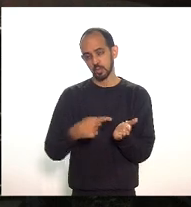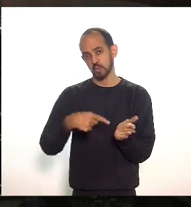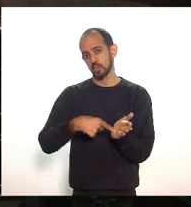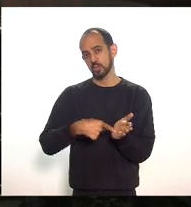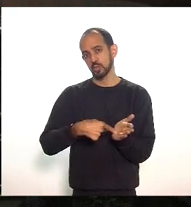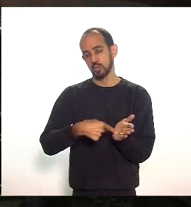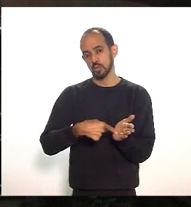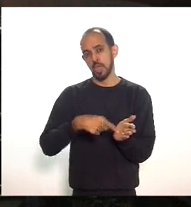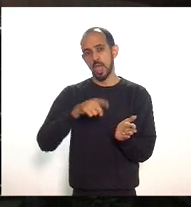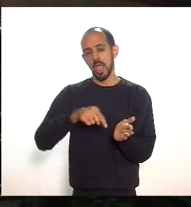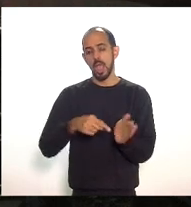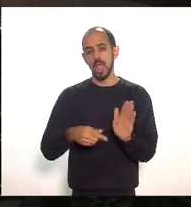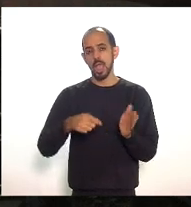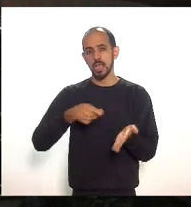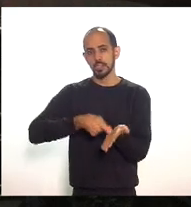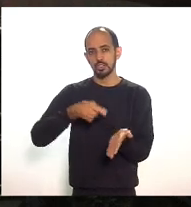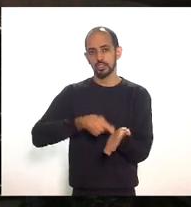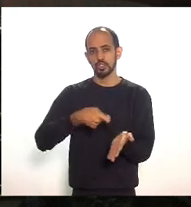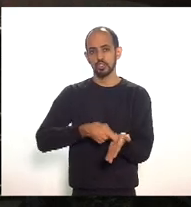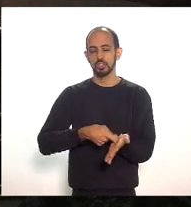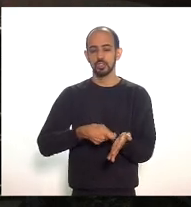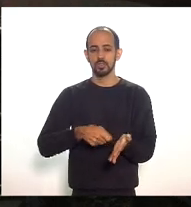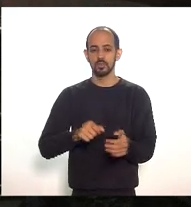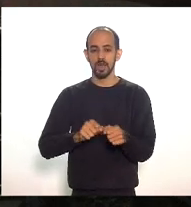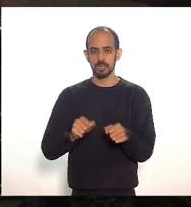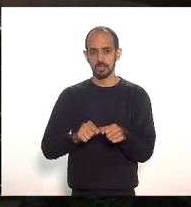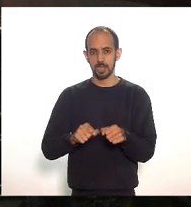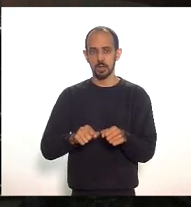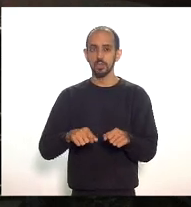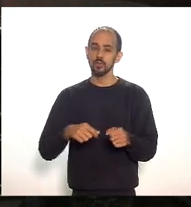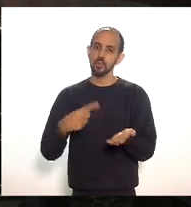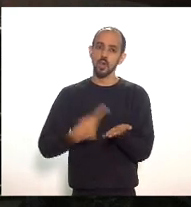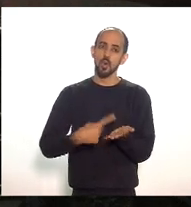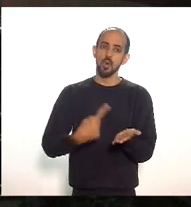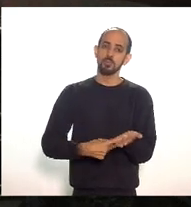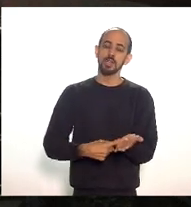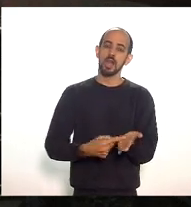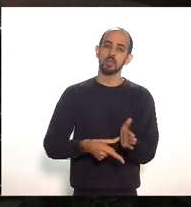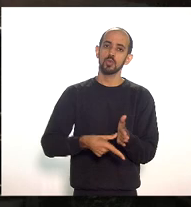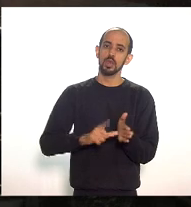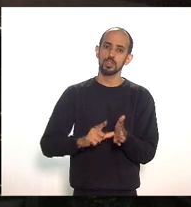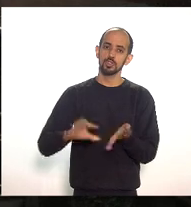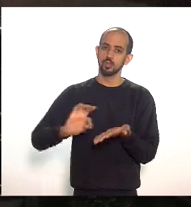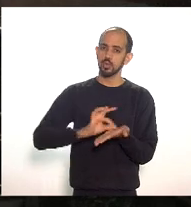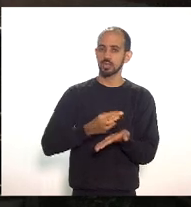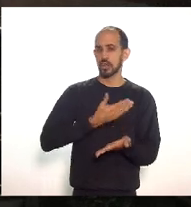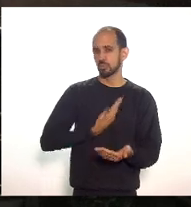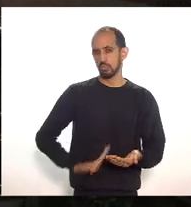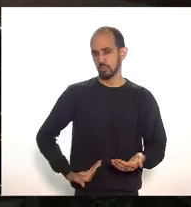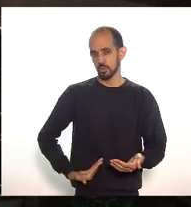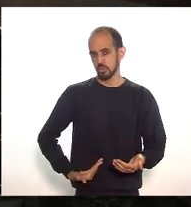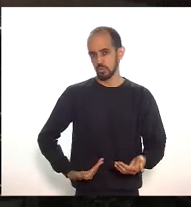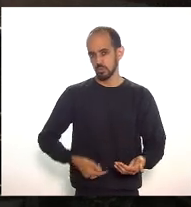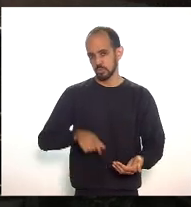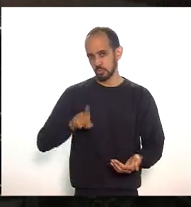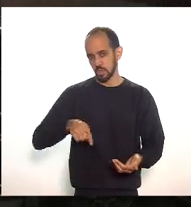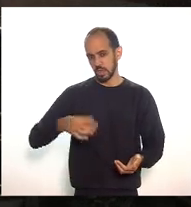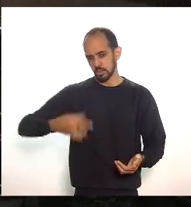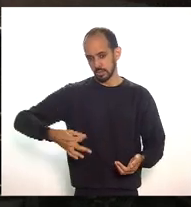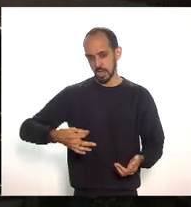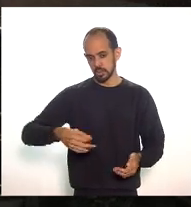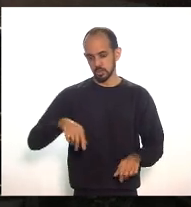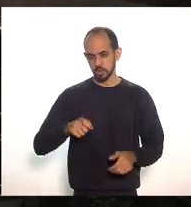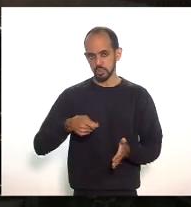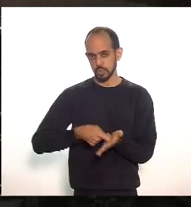mera de cobrar a execução daquilo que foi firmado por meio do contrato público isso é legítima a